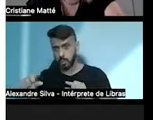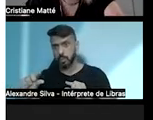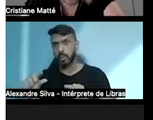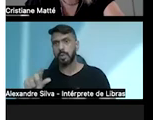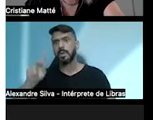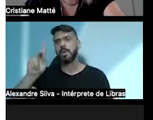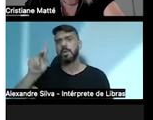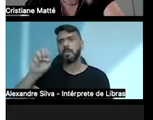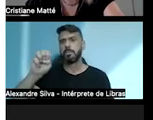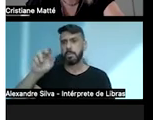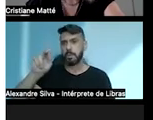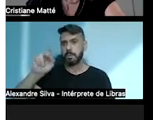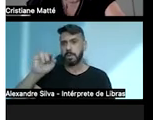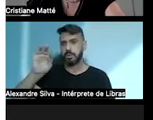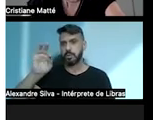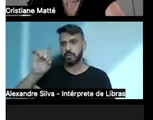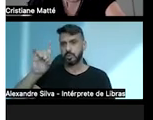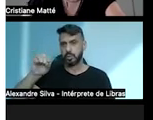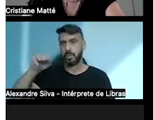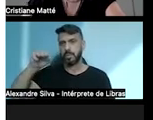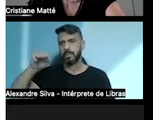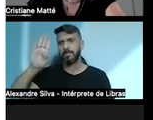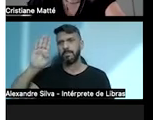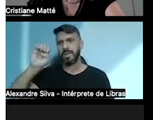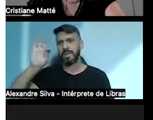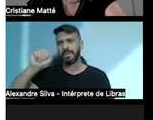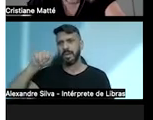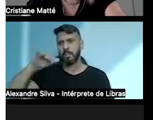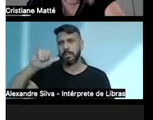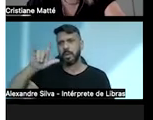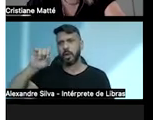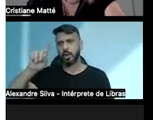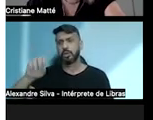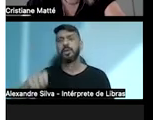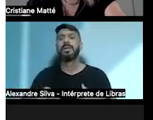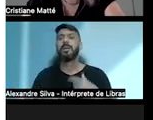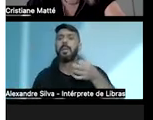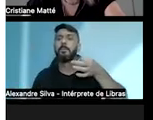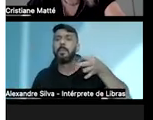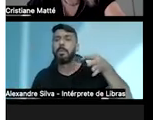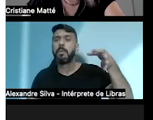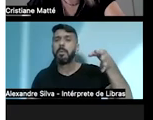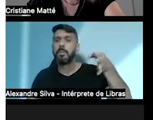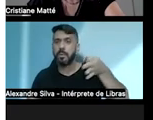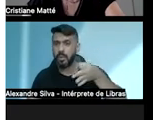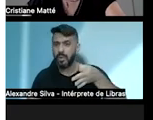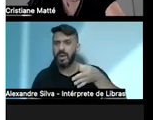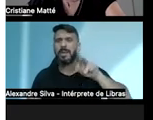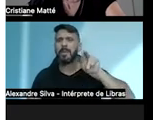peptídeo beta-amiloide no cérebro, diminuía o tamanho e o número das placas